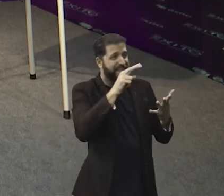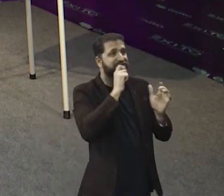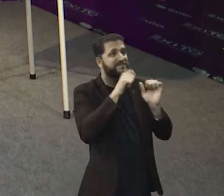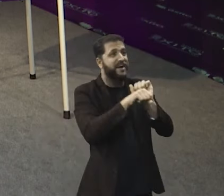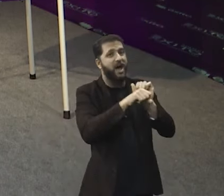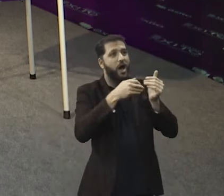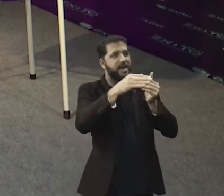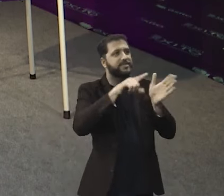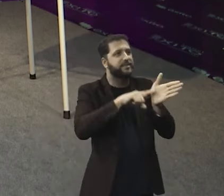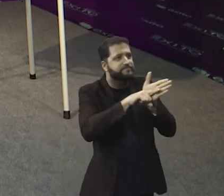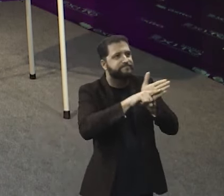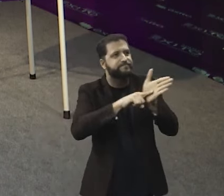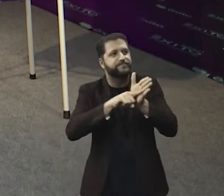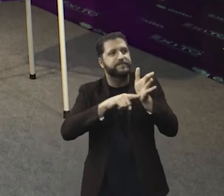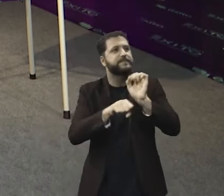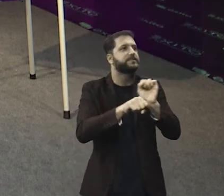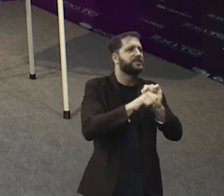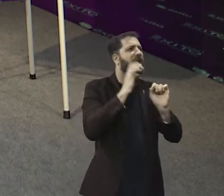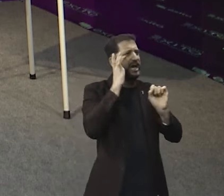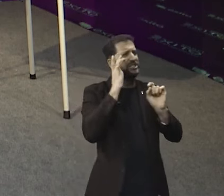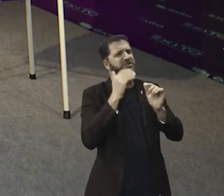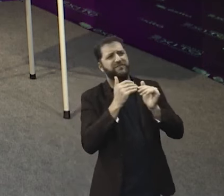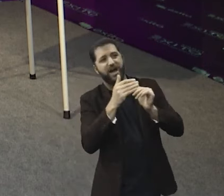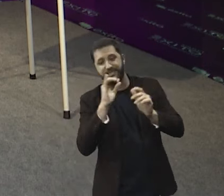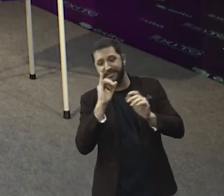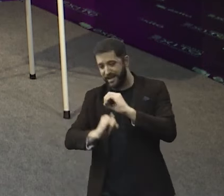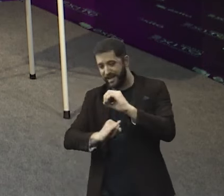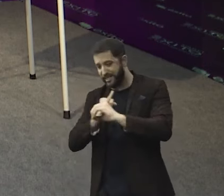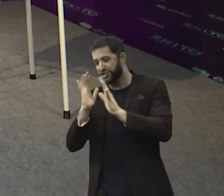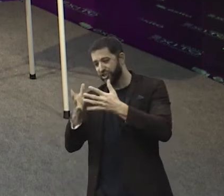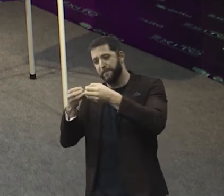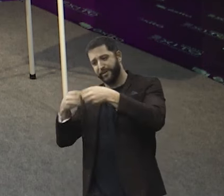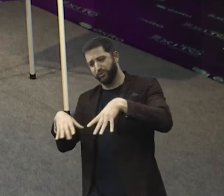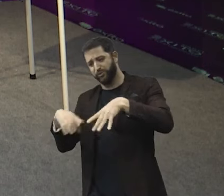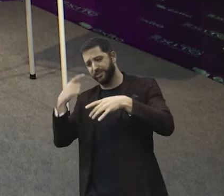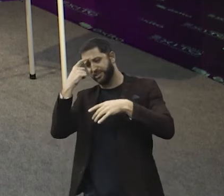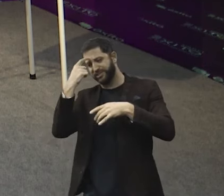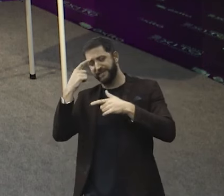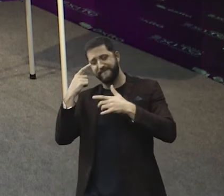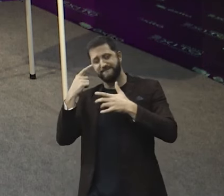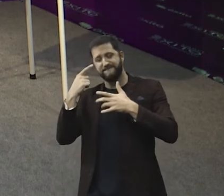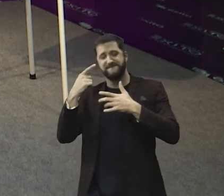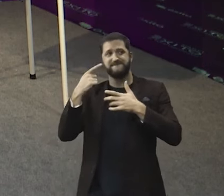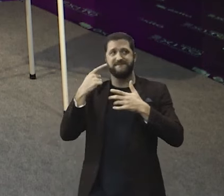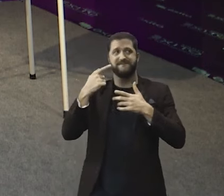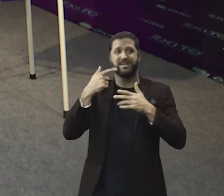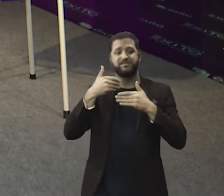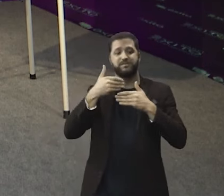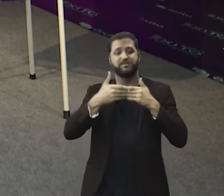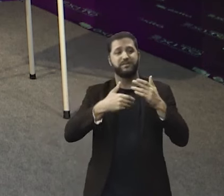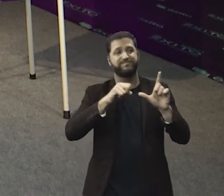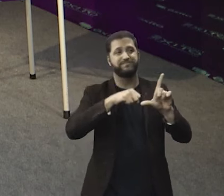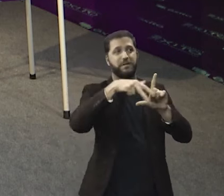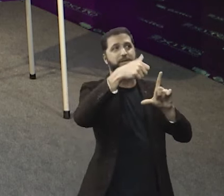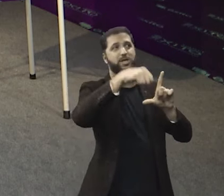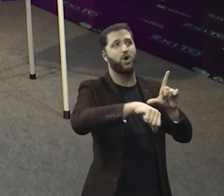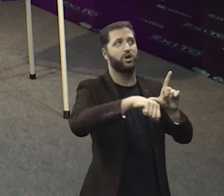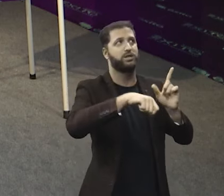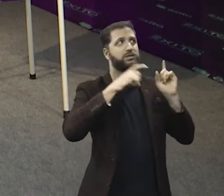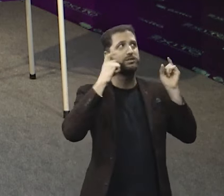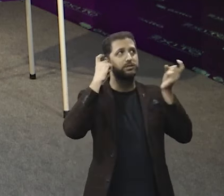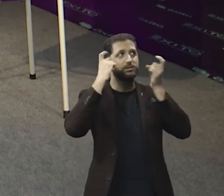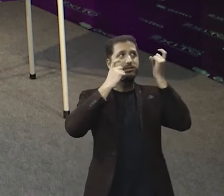ainda é algo novo mas que vai ter se tiver excesso Isso é óbvio e o perigo todo gente que eu